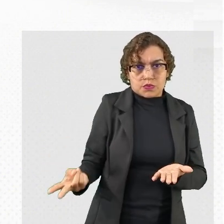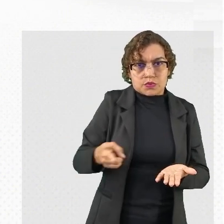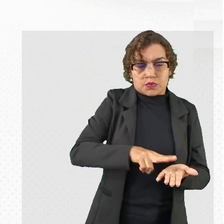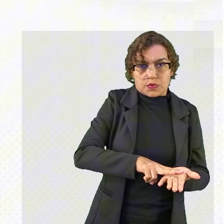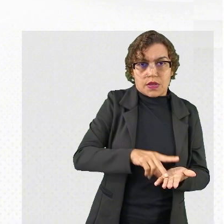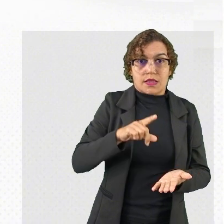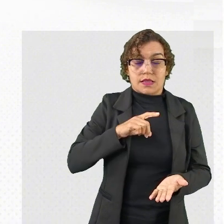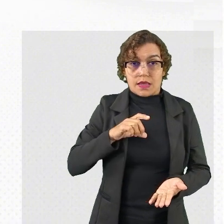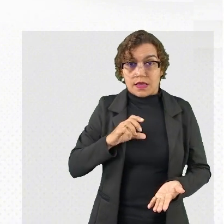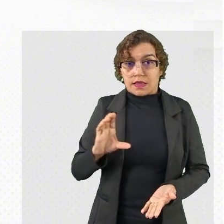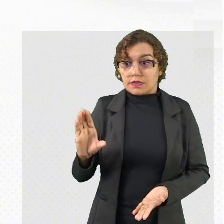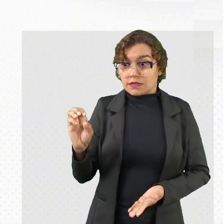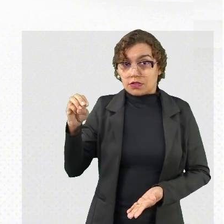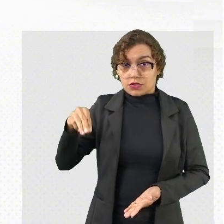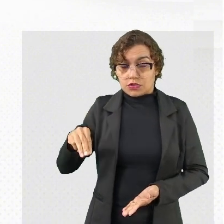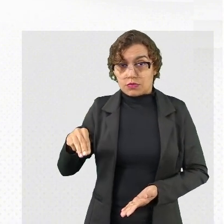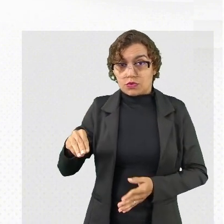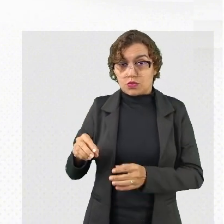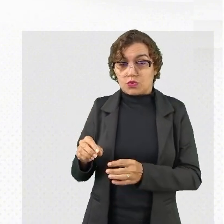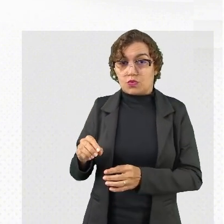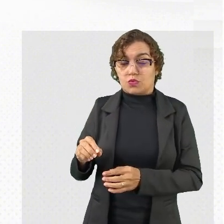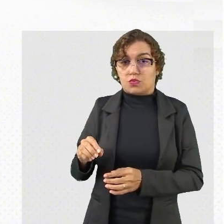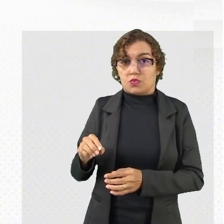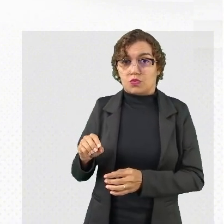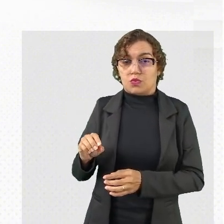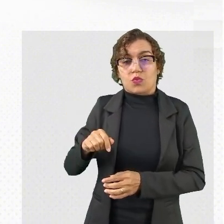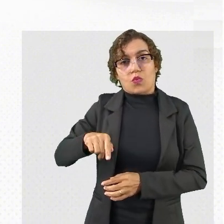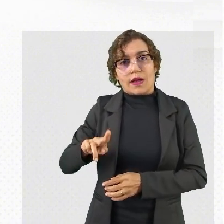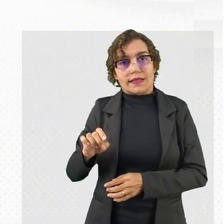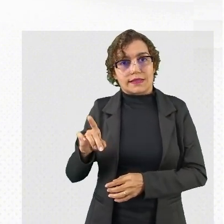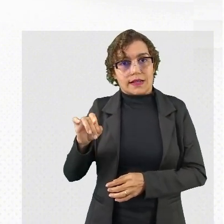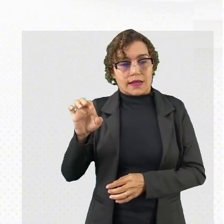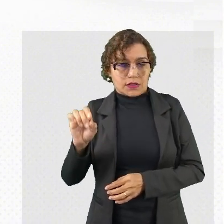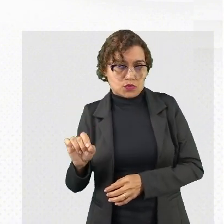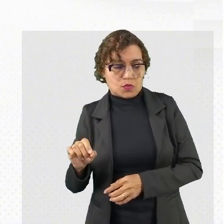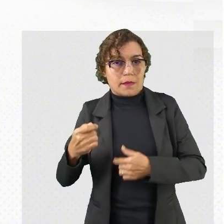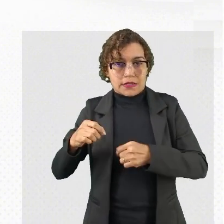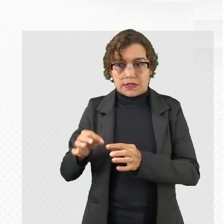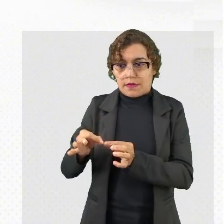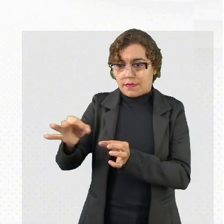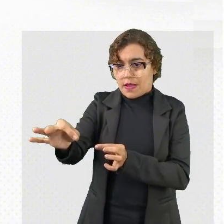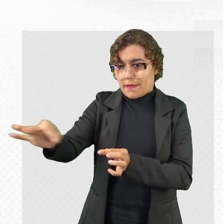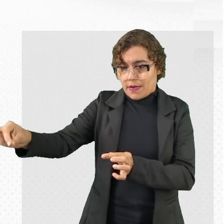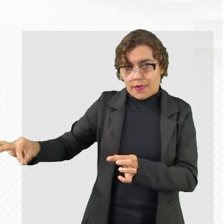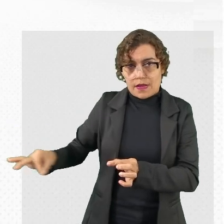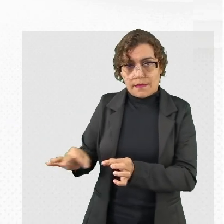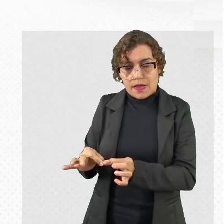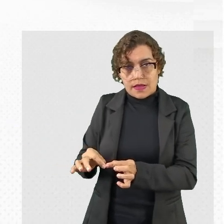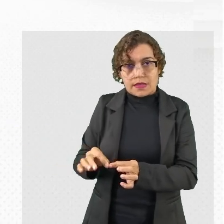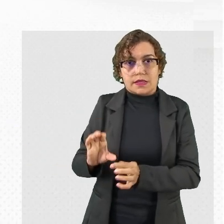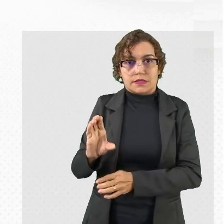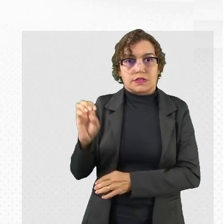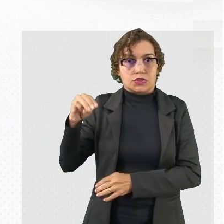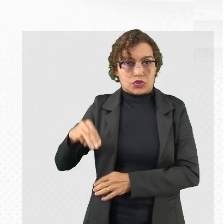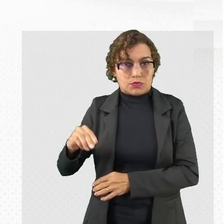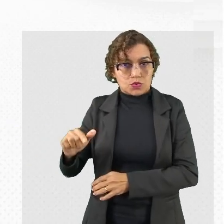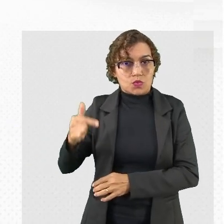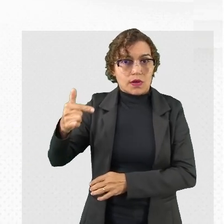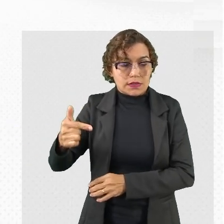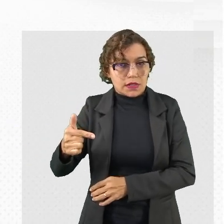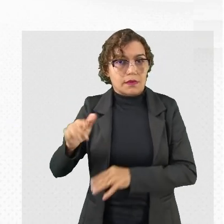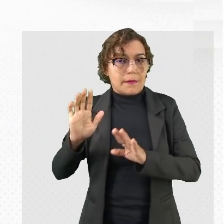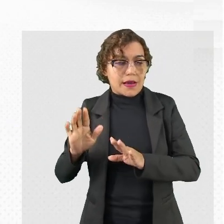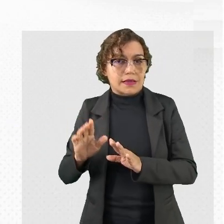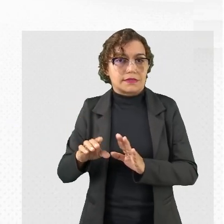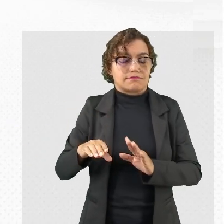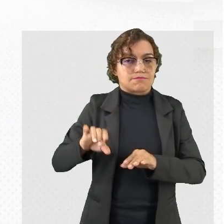centímetro quadrado para centímetro quadrado. As áreas devem estar em centímetro quadrado. Acontece que escala é uma medida linear. Então,